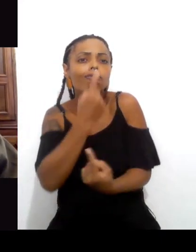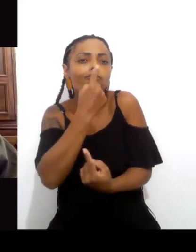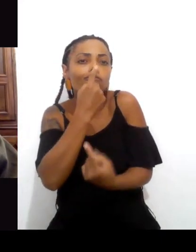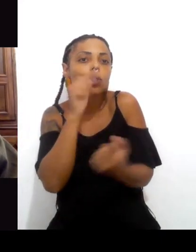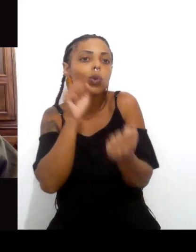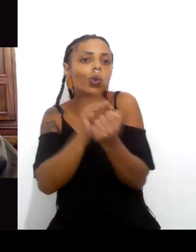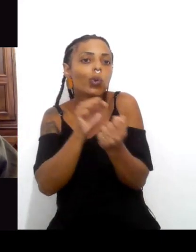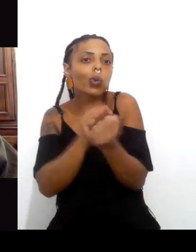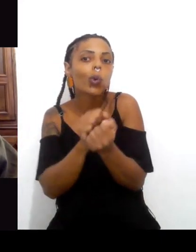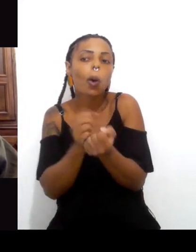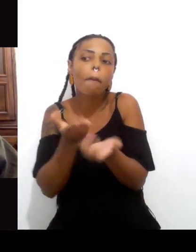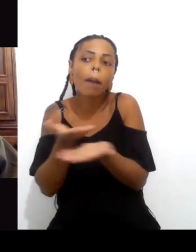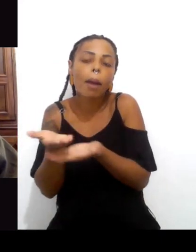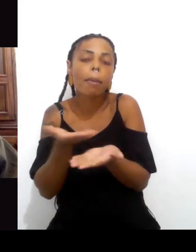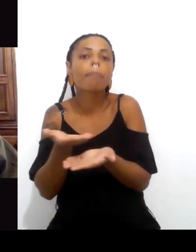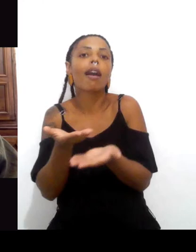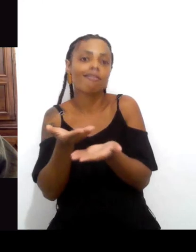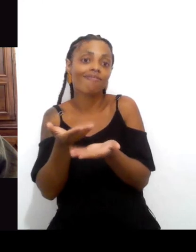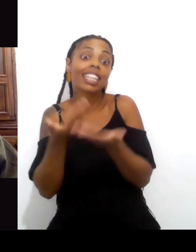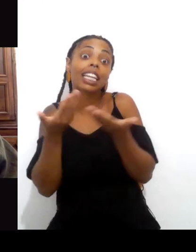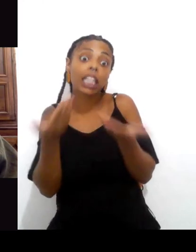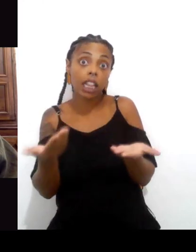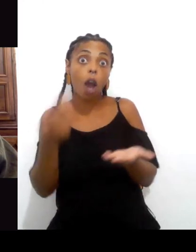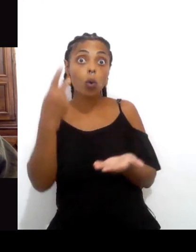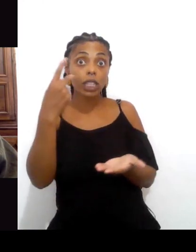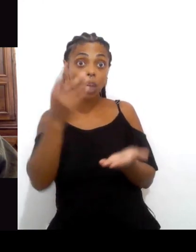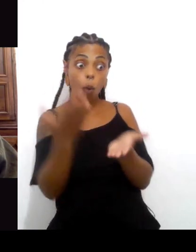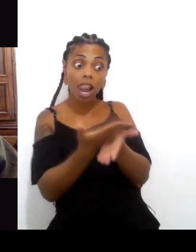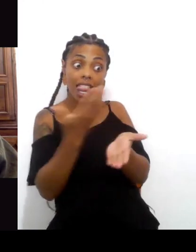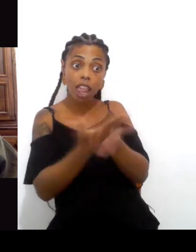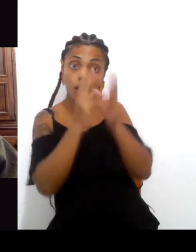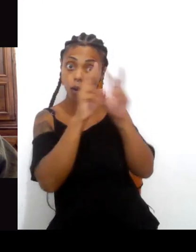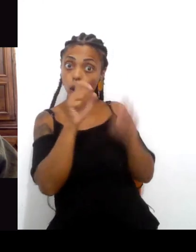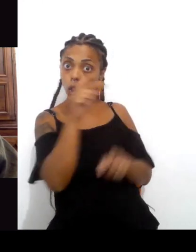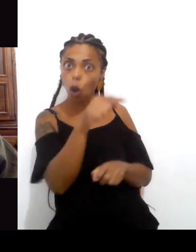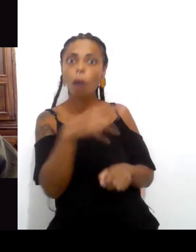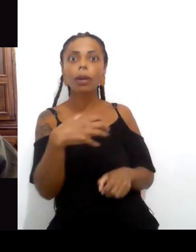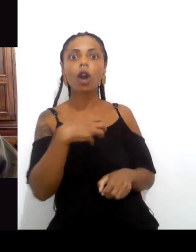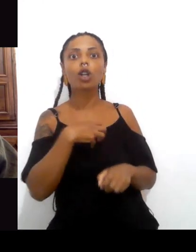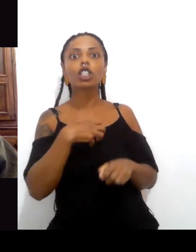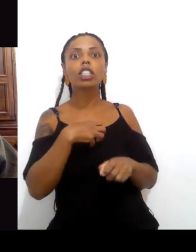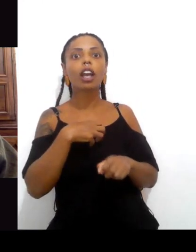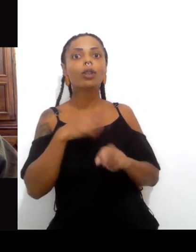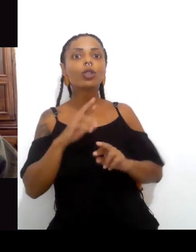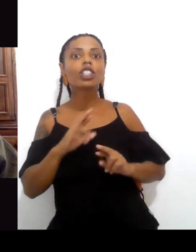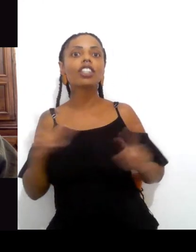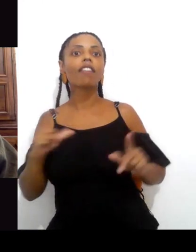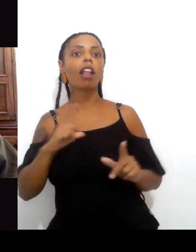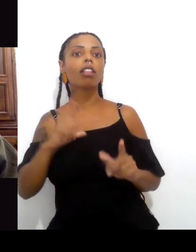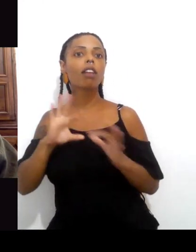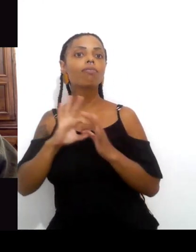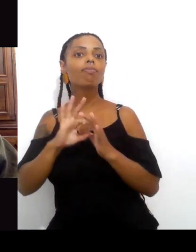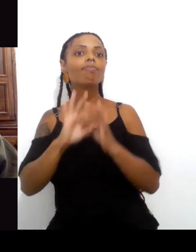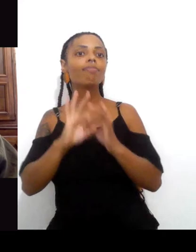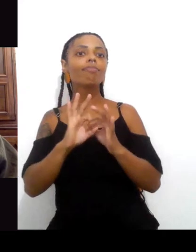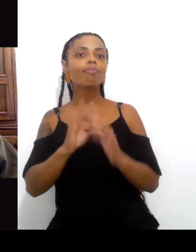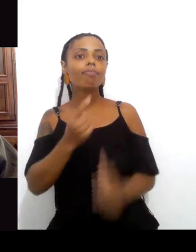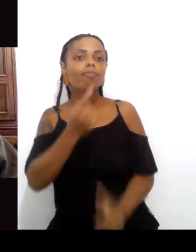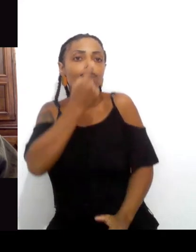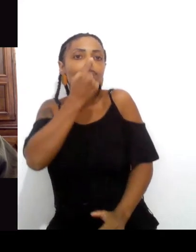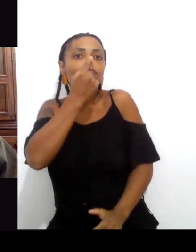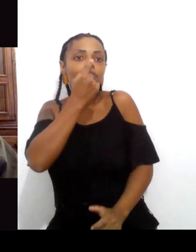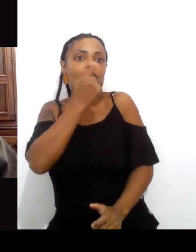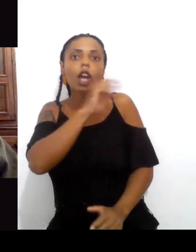muitas trocas o que faz com que essas publicações tem um caráter mais intimista do que outras biografias né não